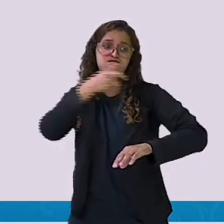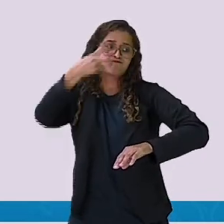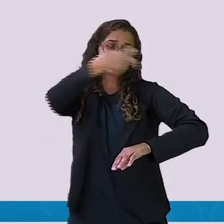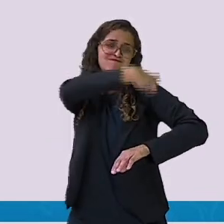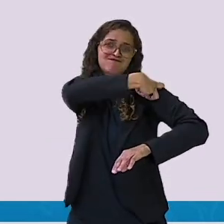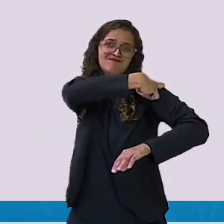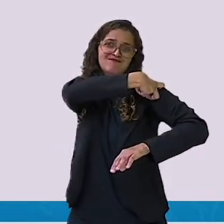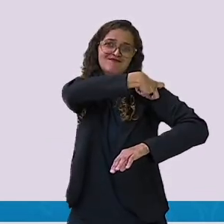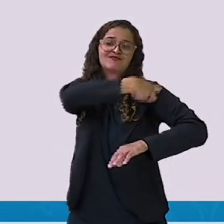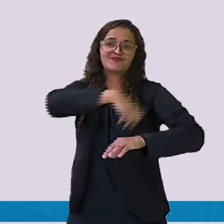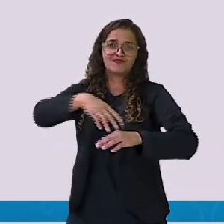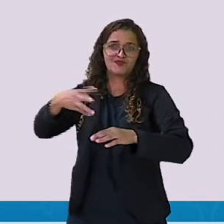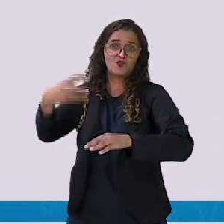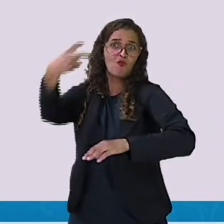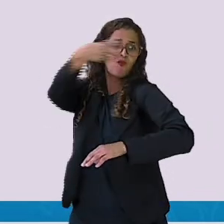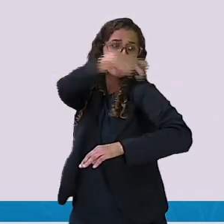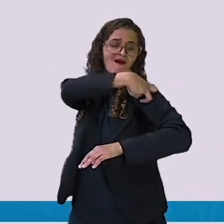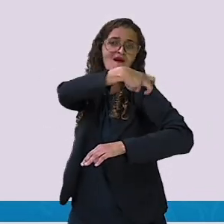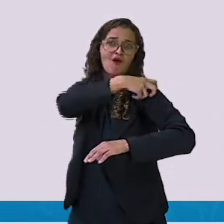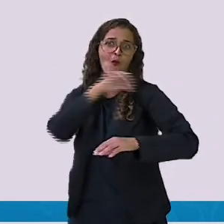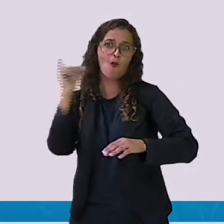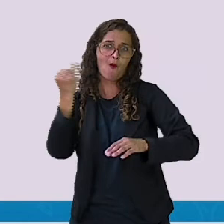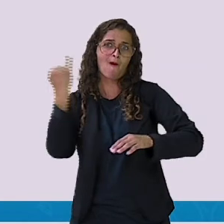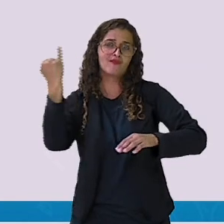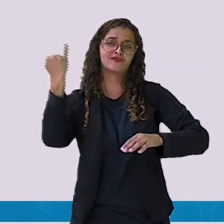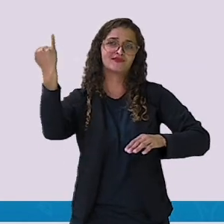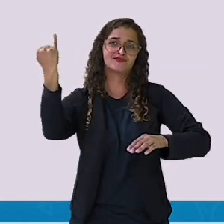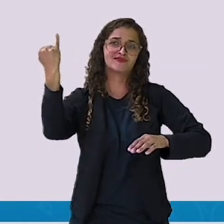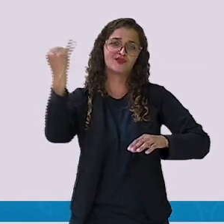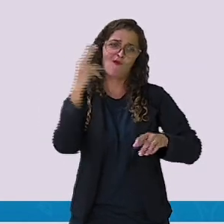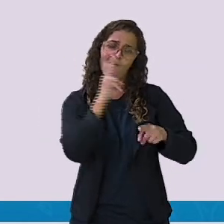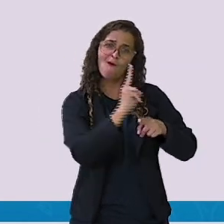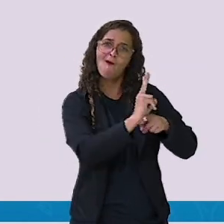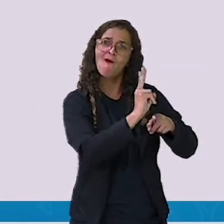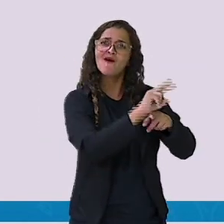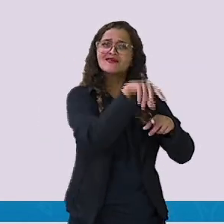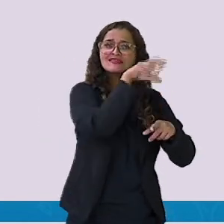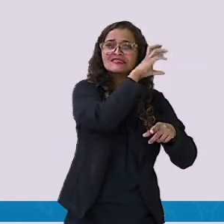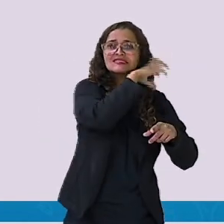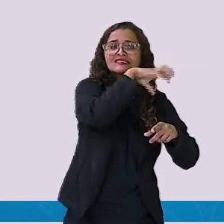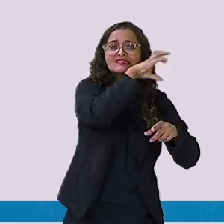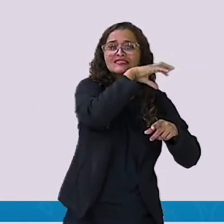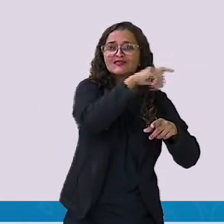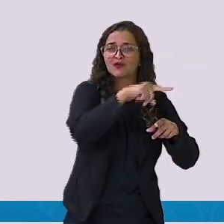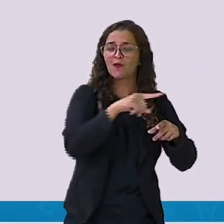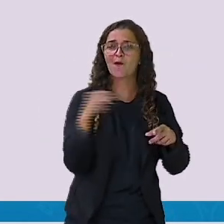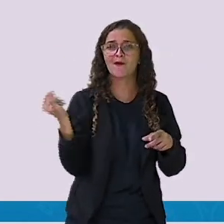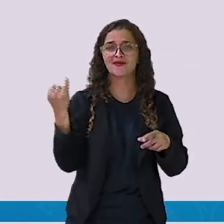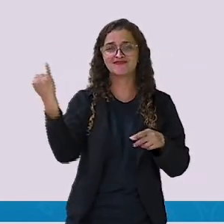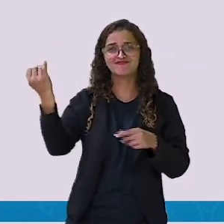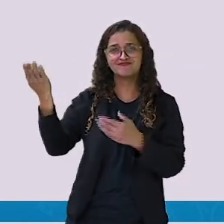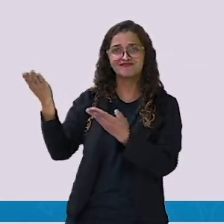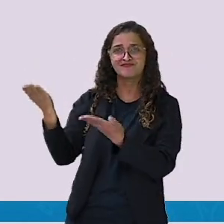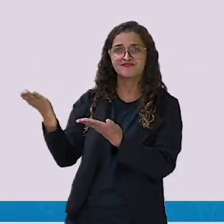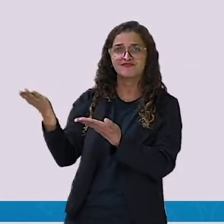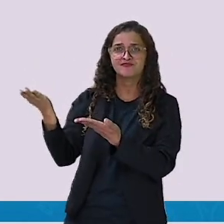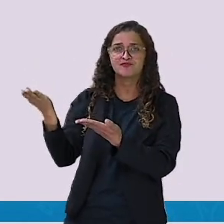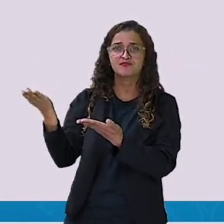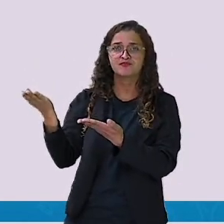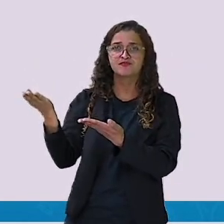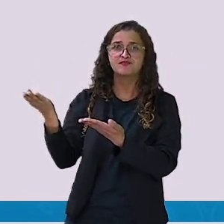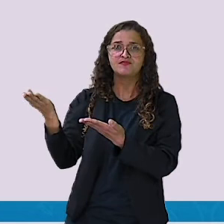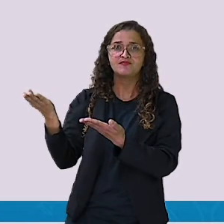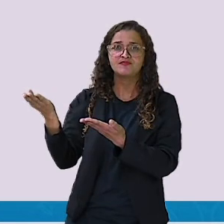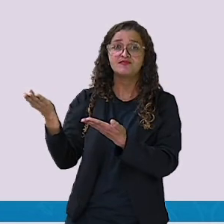as vacinação. Ela cuida de maneira diferente.